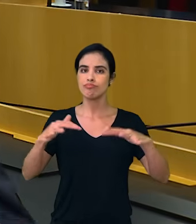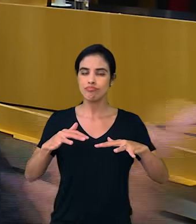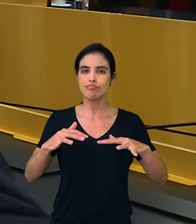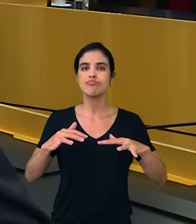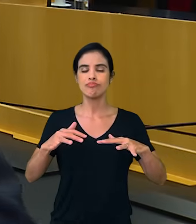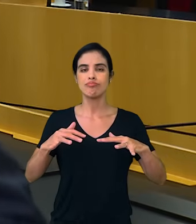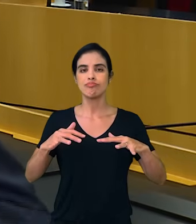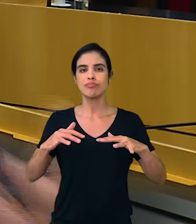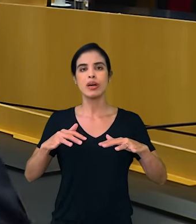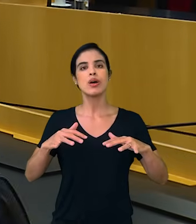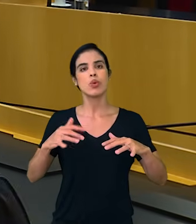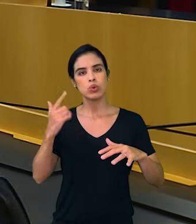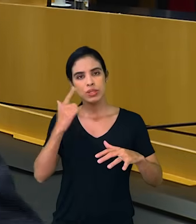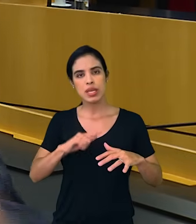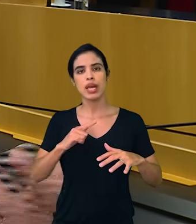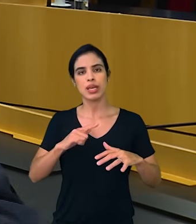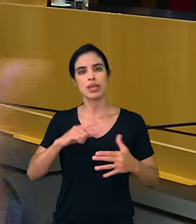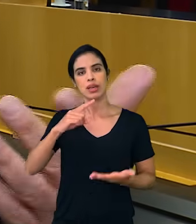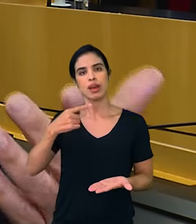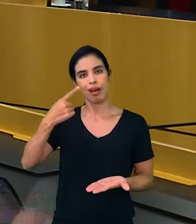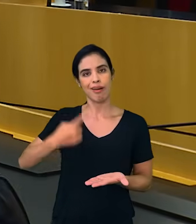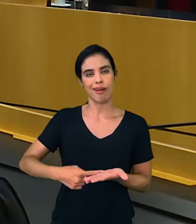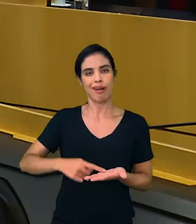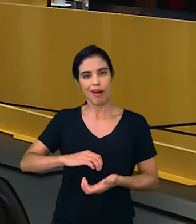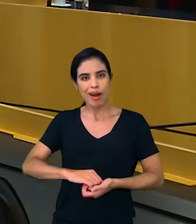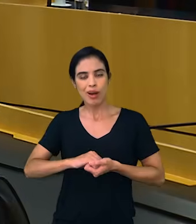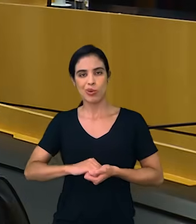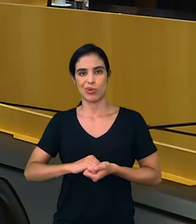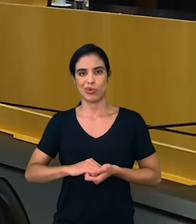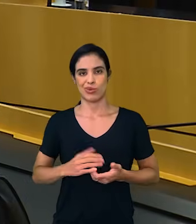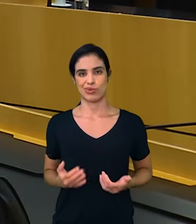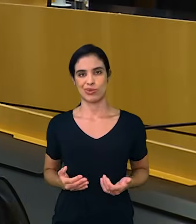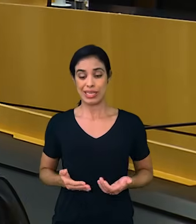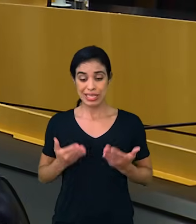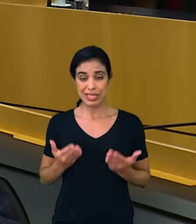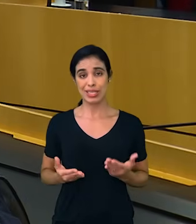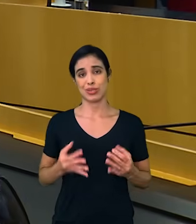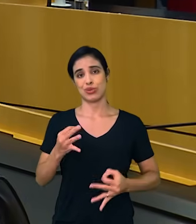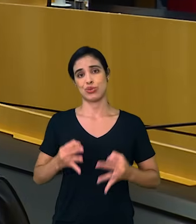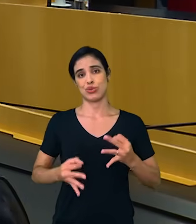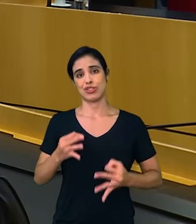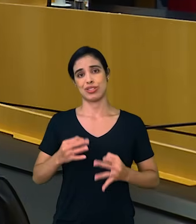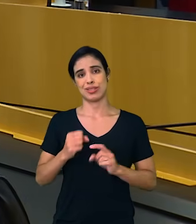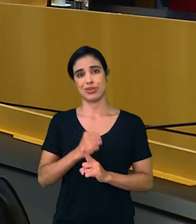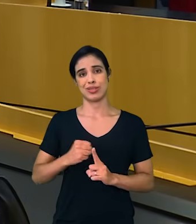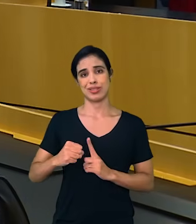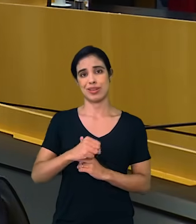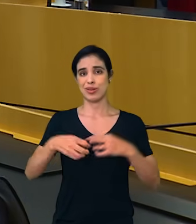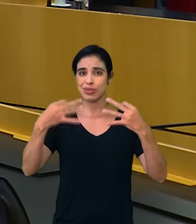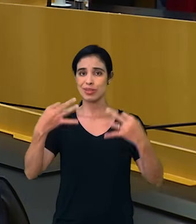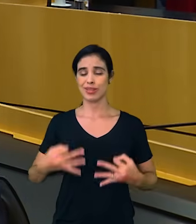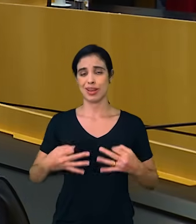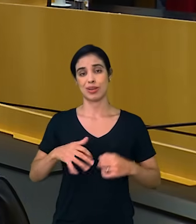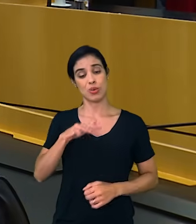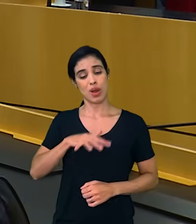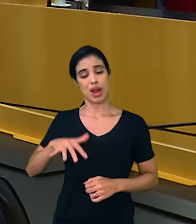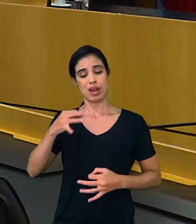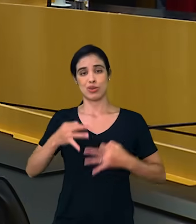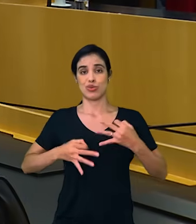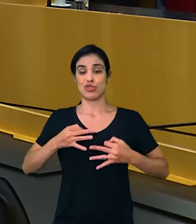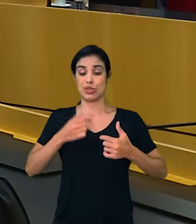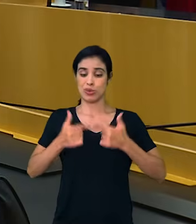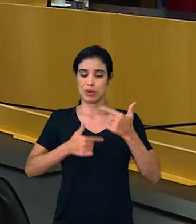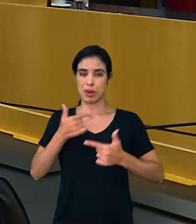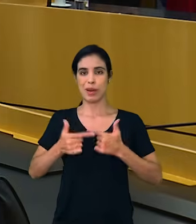nessas conciliações, nesses acordos, né? Isso é a justiça social, isso é o papel preponderante da Justiça do Trabalho e